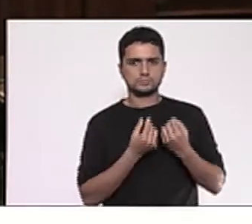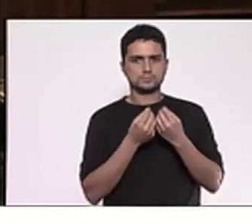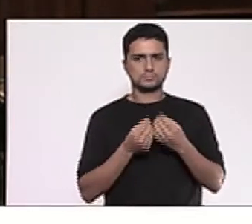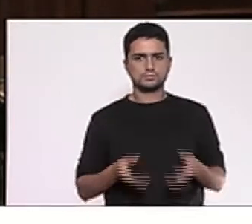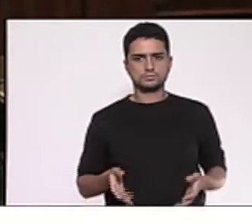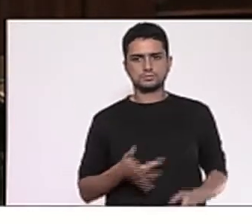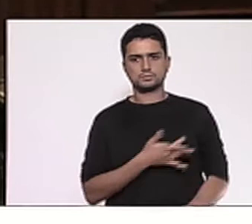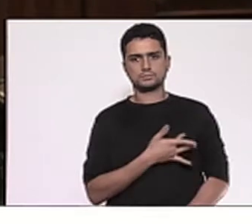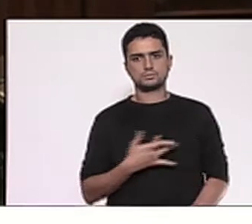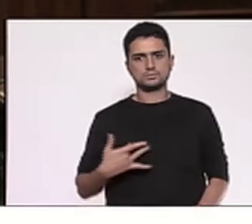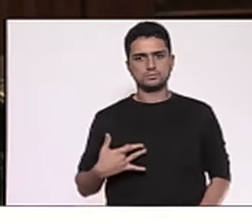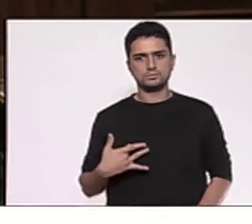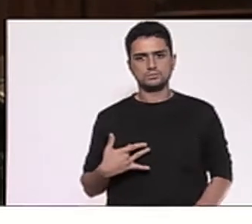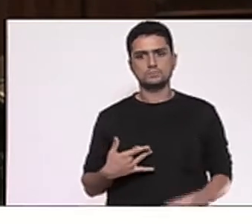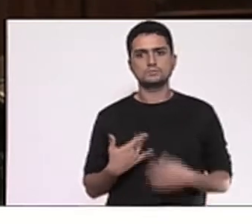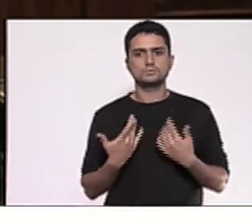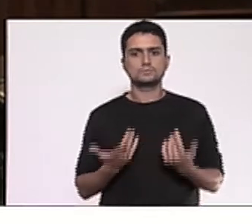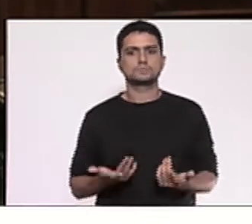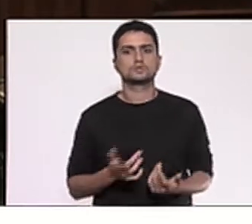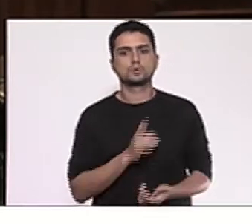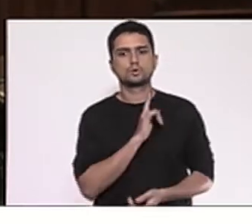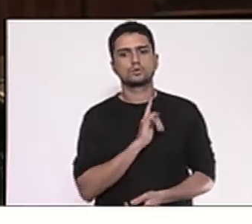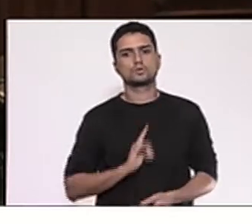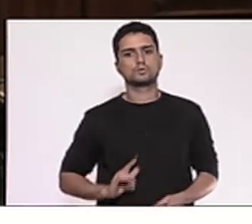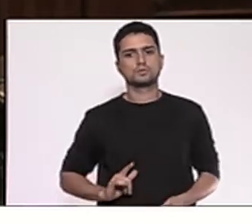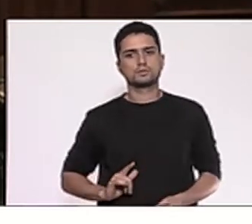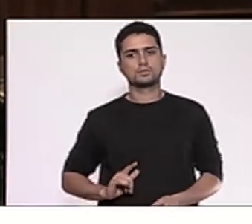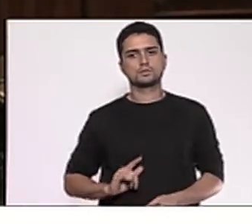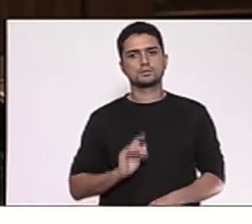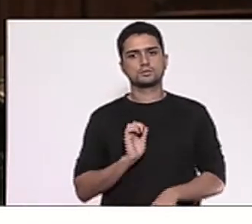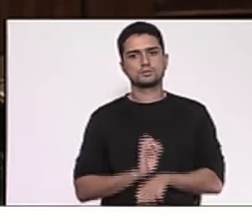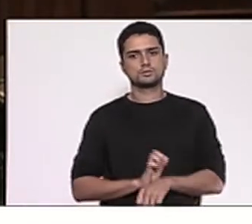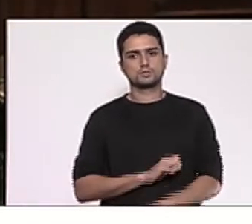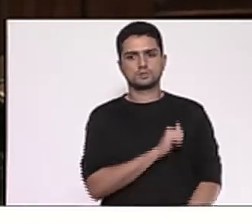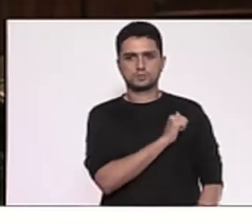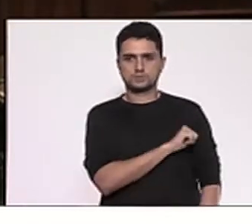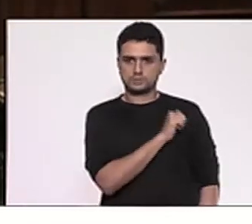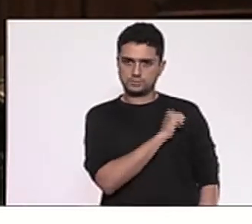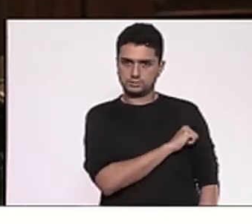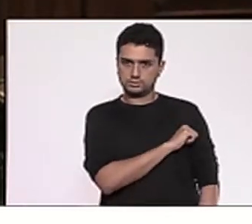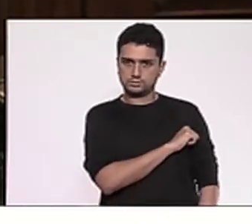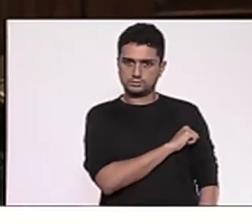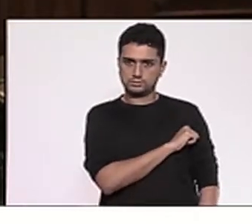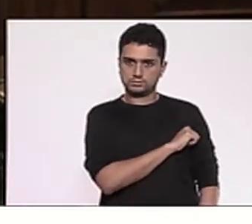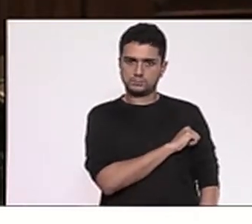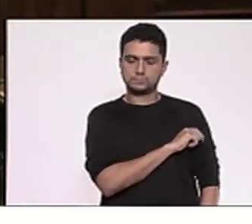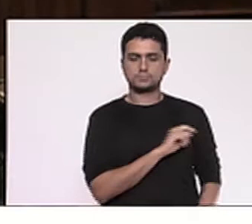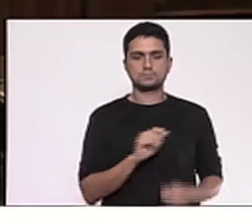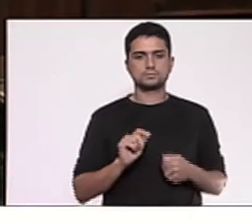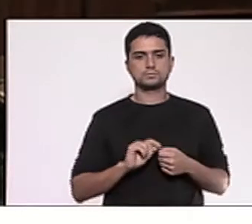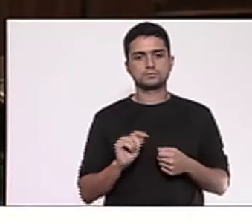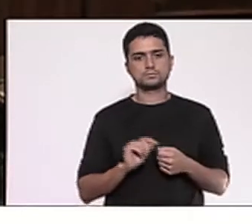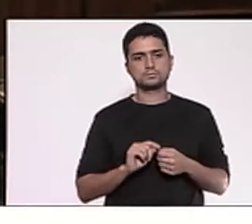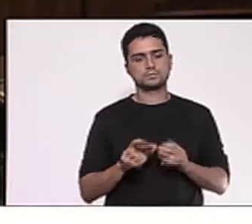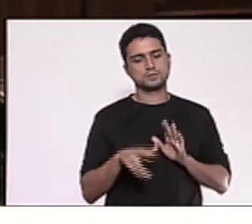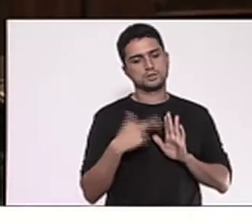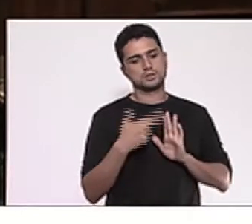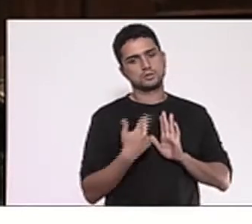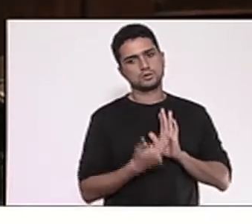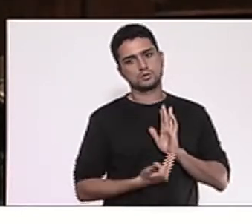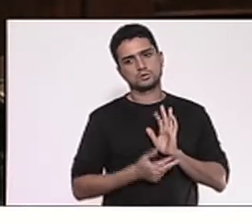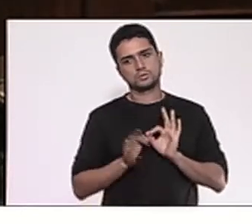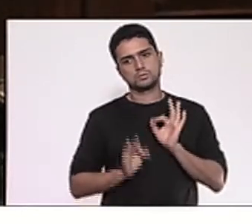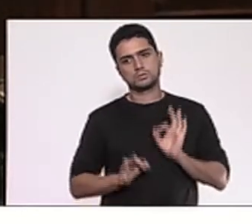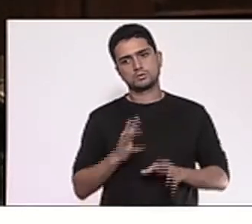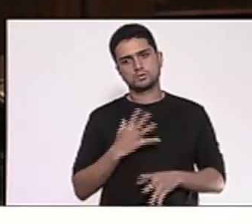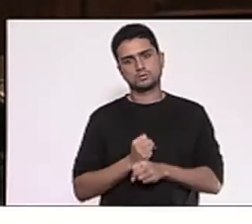Pois bem, o governo do estado do Rio de Janeiro executou, segundo o relatório do Tribunal de Contas, pouco mais